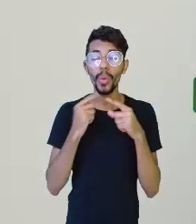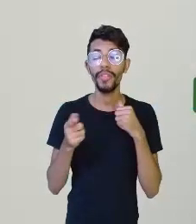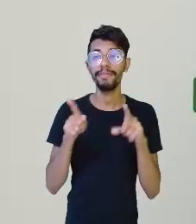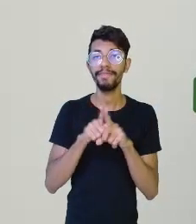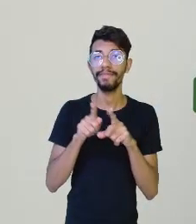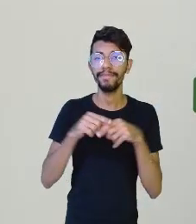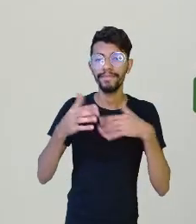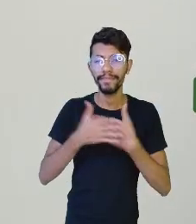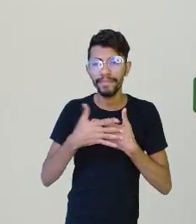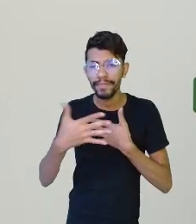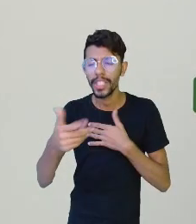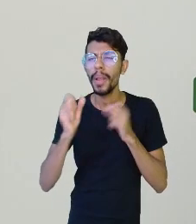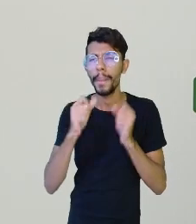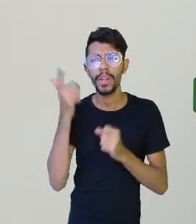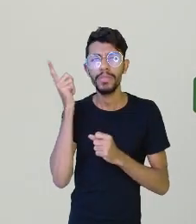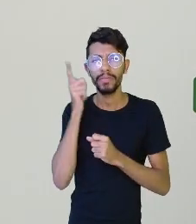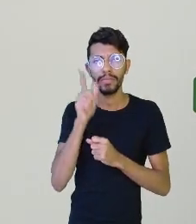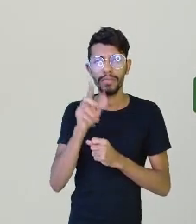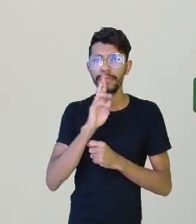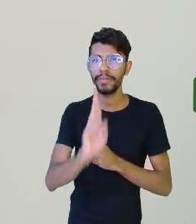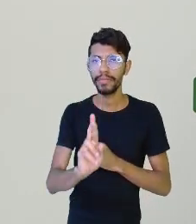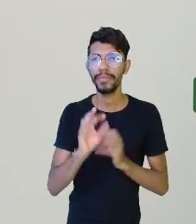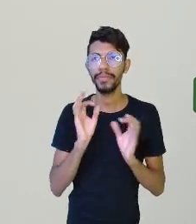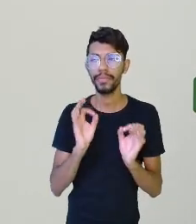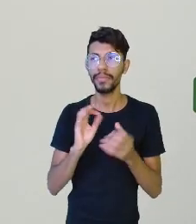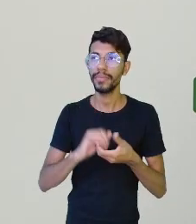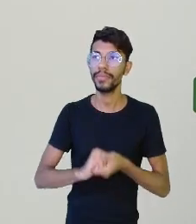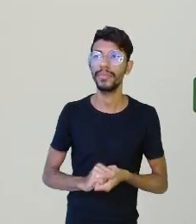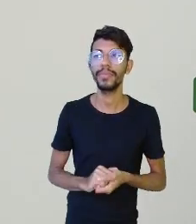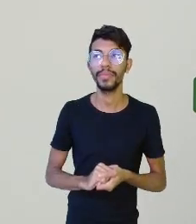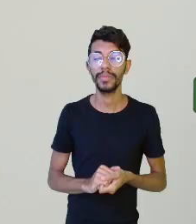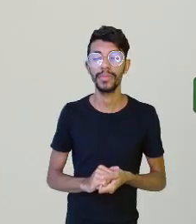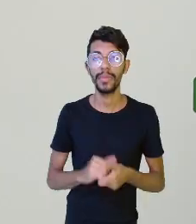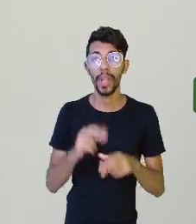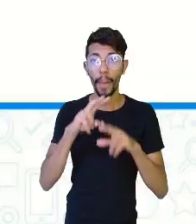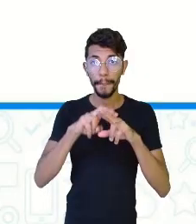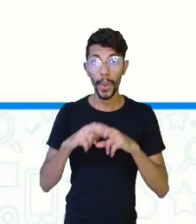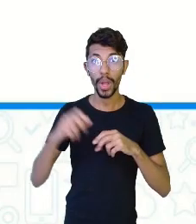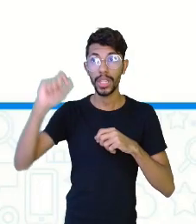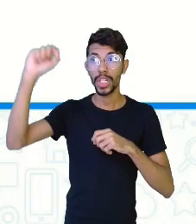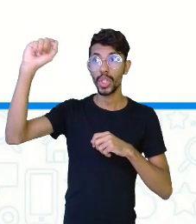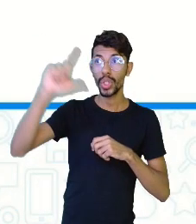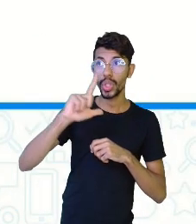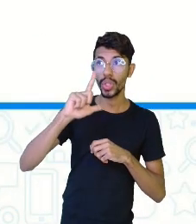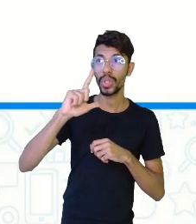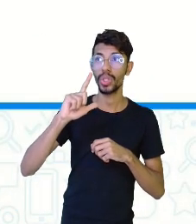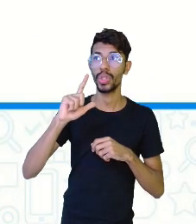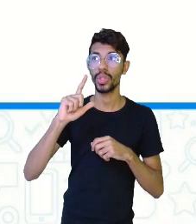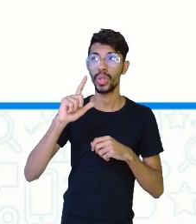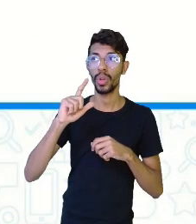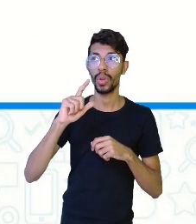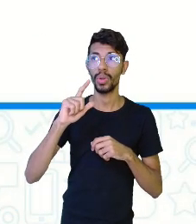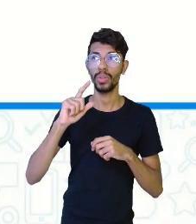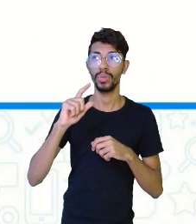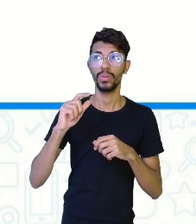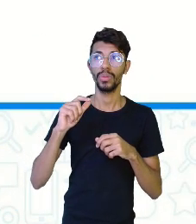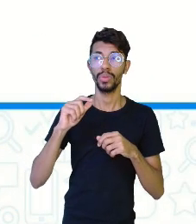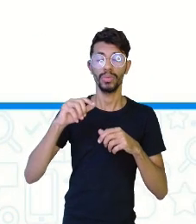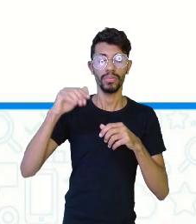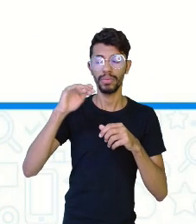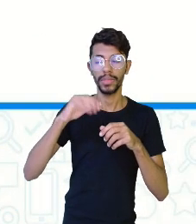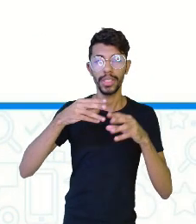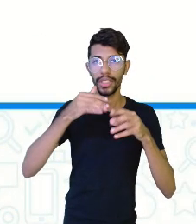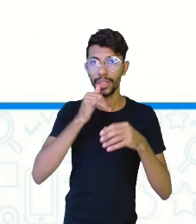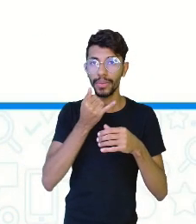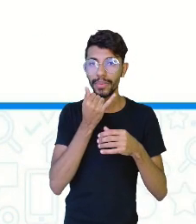do possível, nós vamos tirando durante a aula. Devido à presença de solos rasos e pobres, além da proximidade